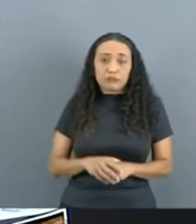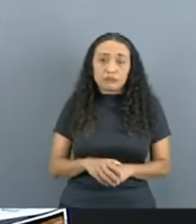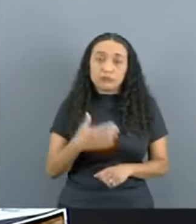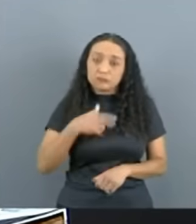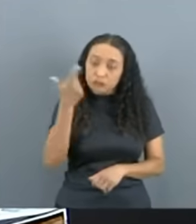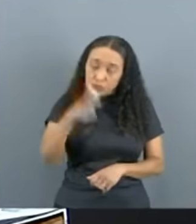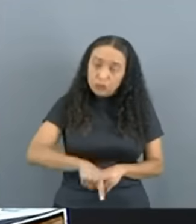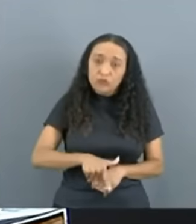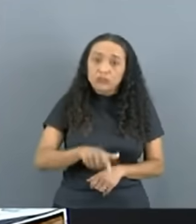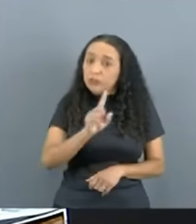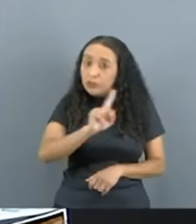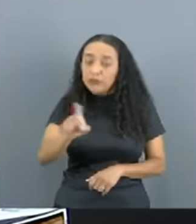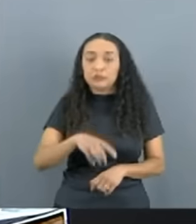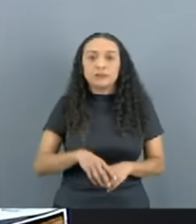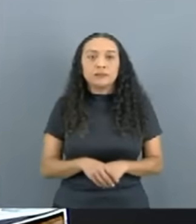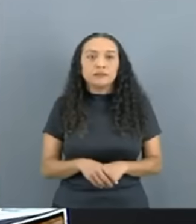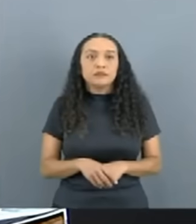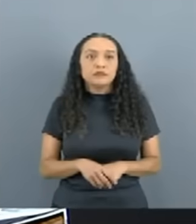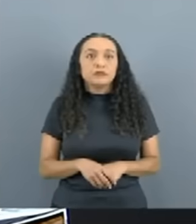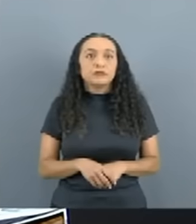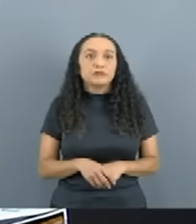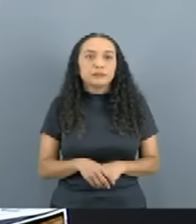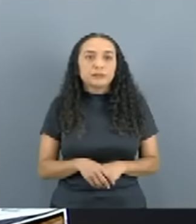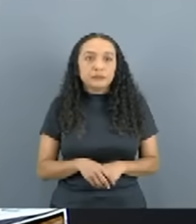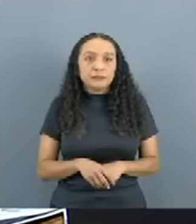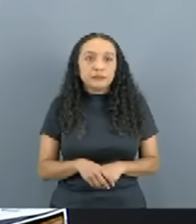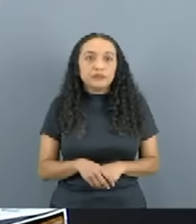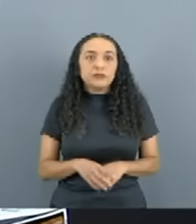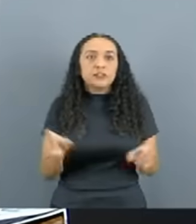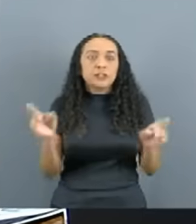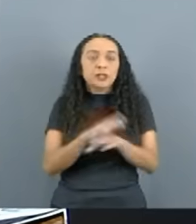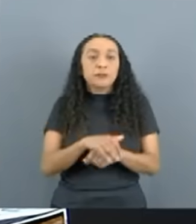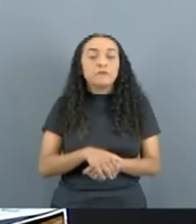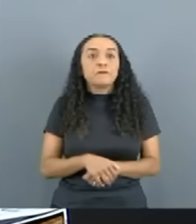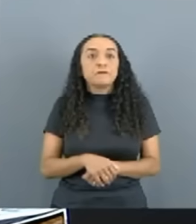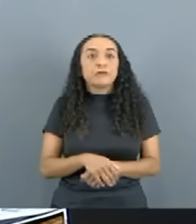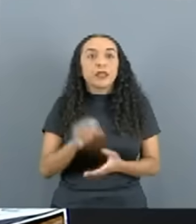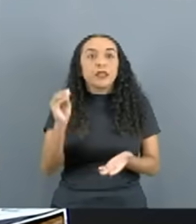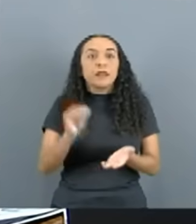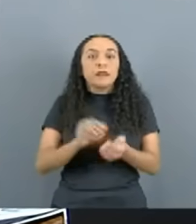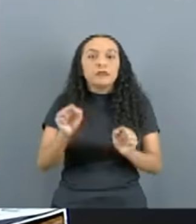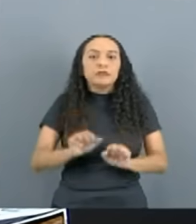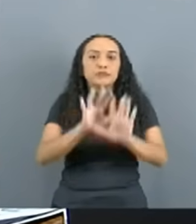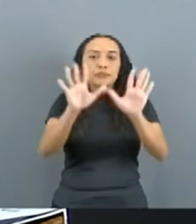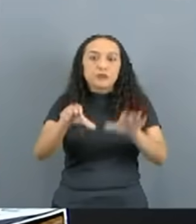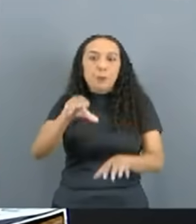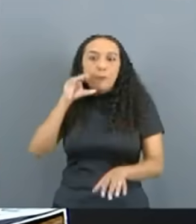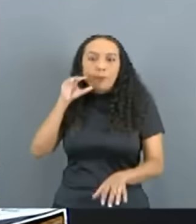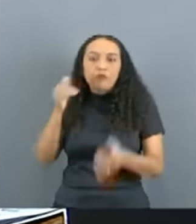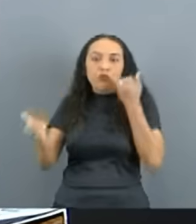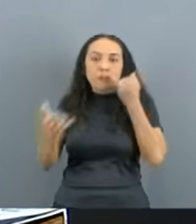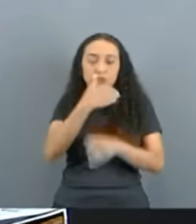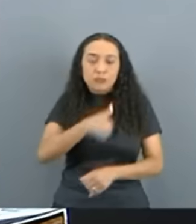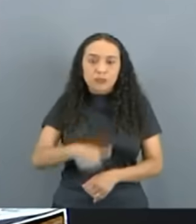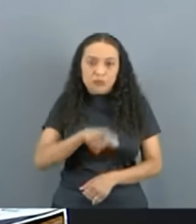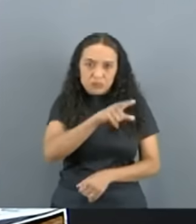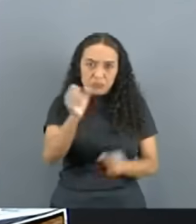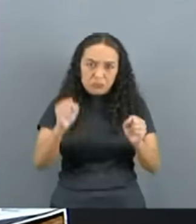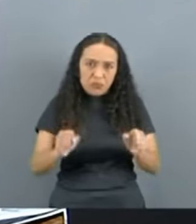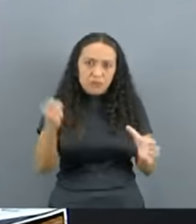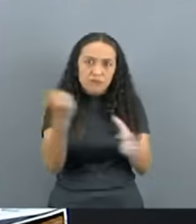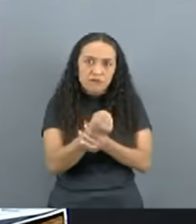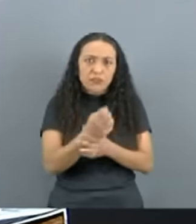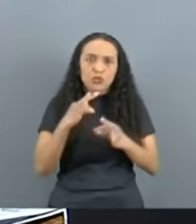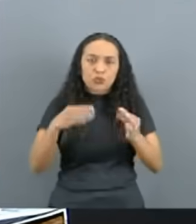aqui. Para encerrar, meu querido senador. Falta de transparência e omissão de dados públicos. O senhor pode garantir que todos os